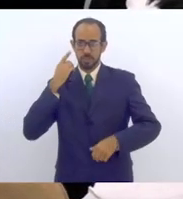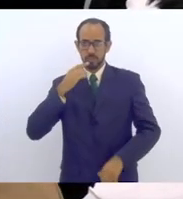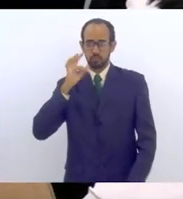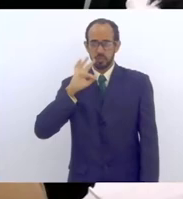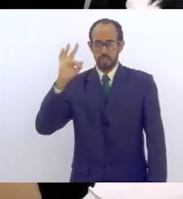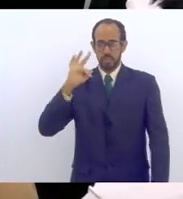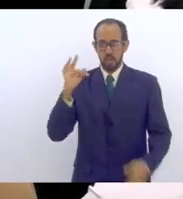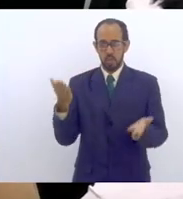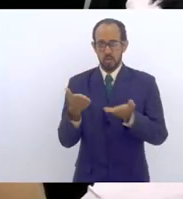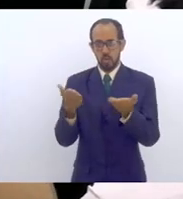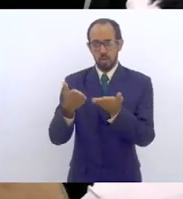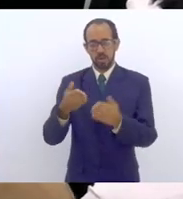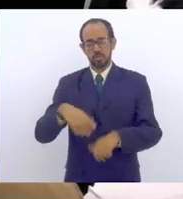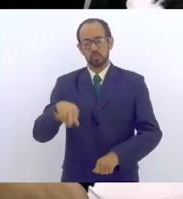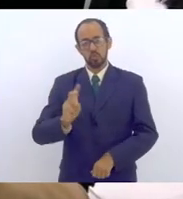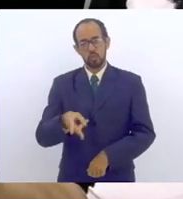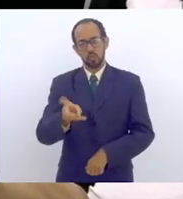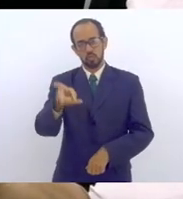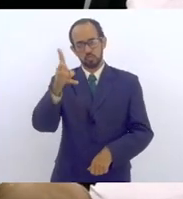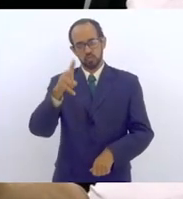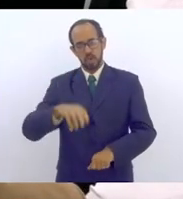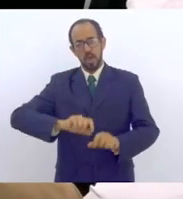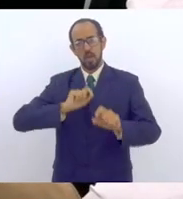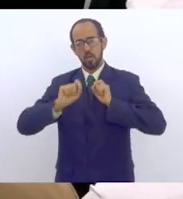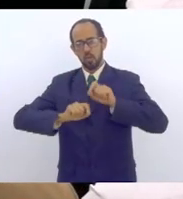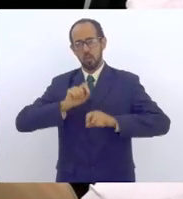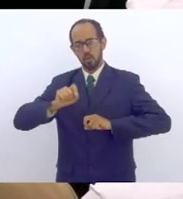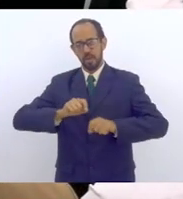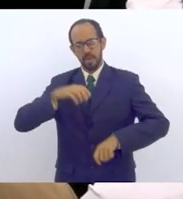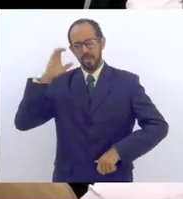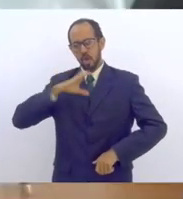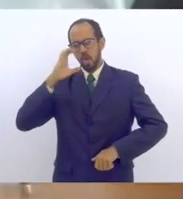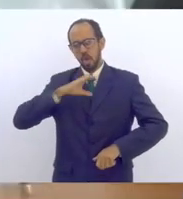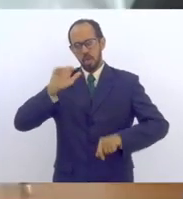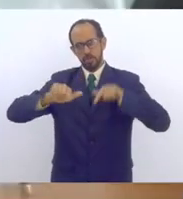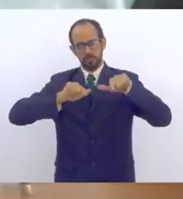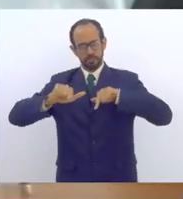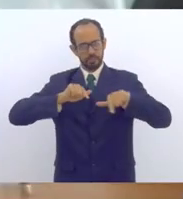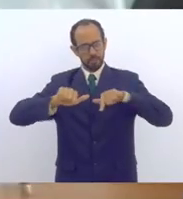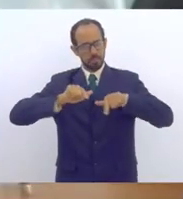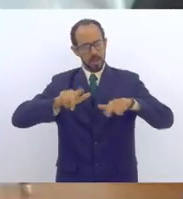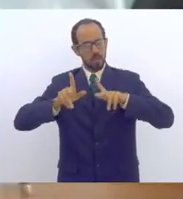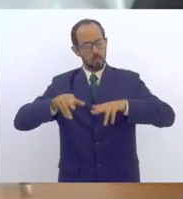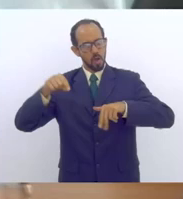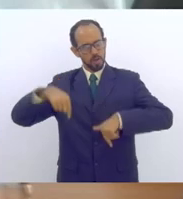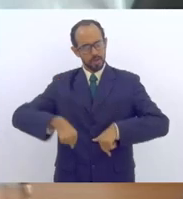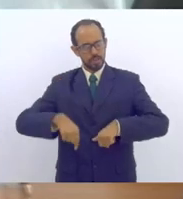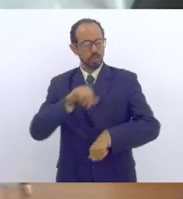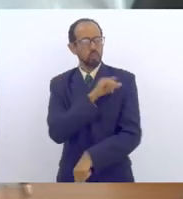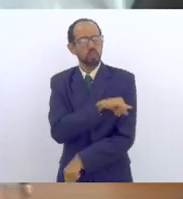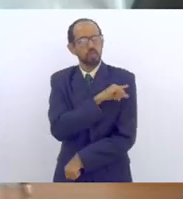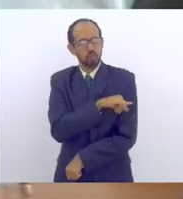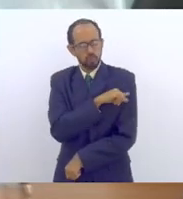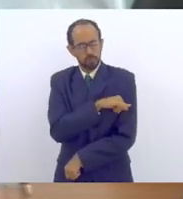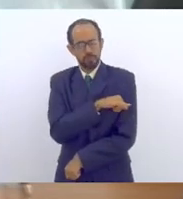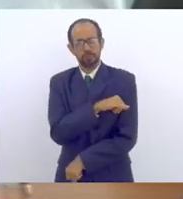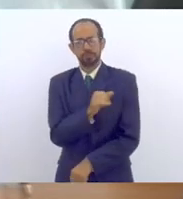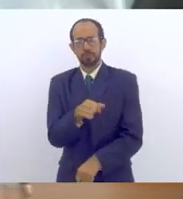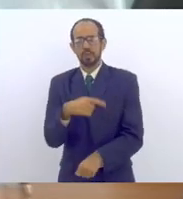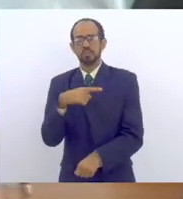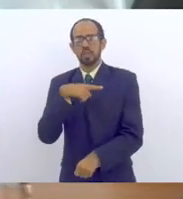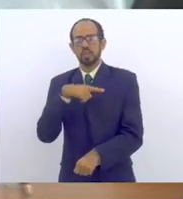de manter pelo menos o ritmo acelerado que a gente tem aqui por onde a gente passou a gente marcou história pela